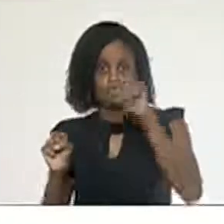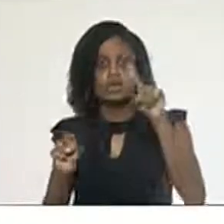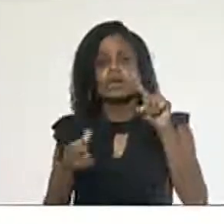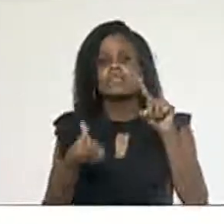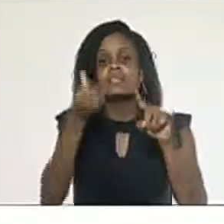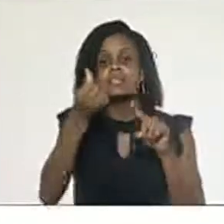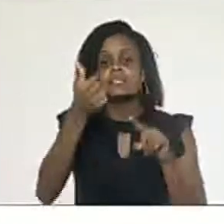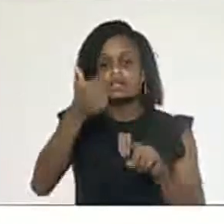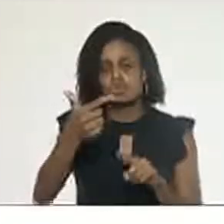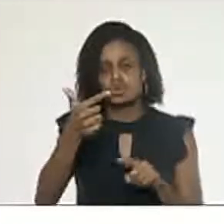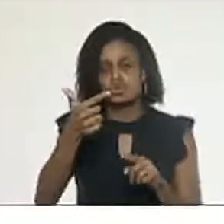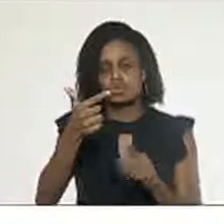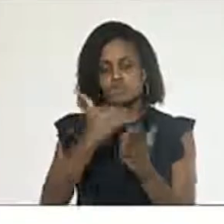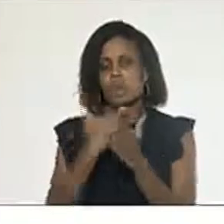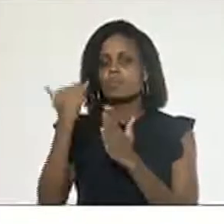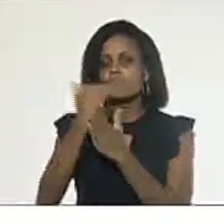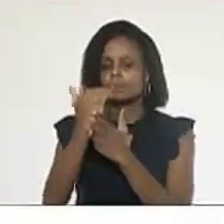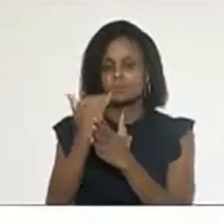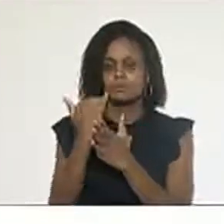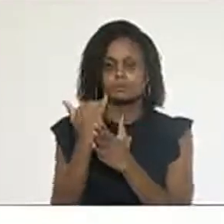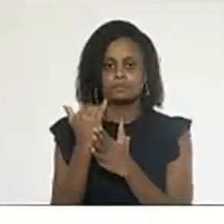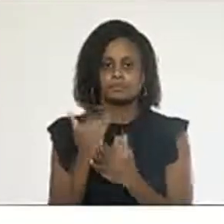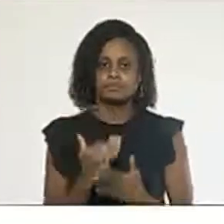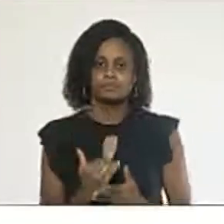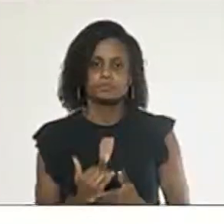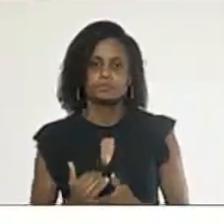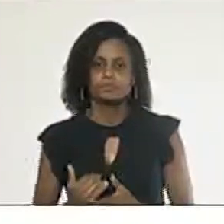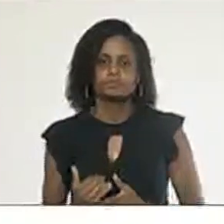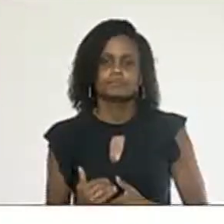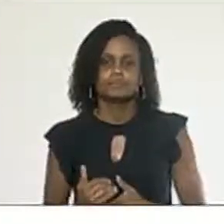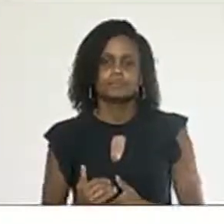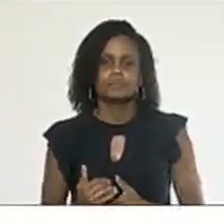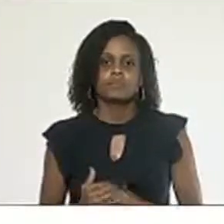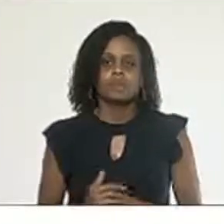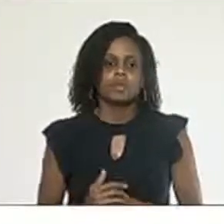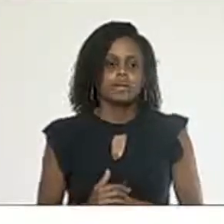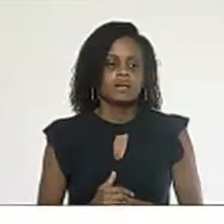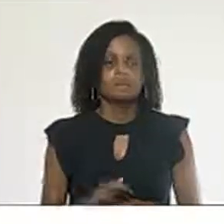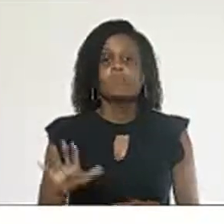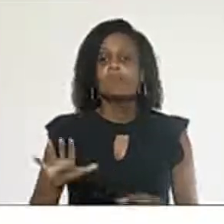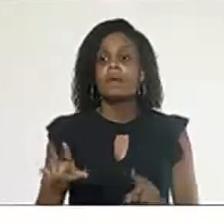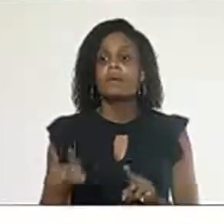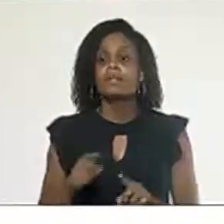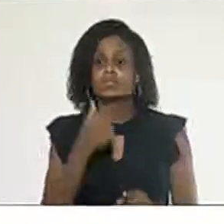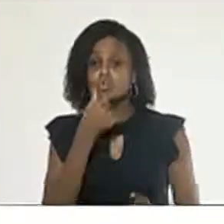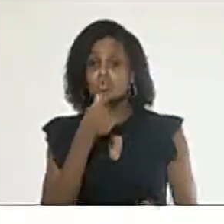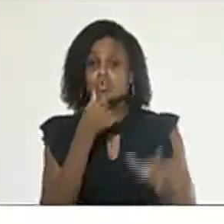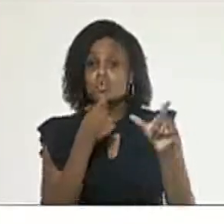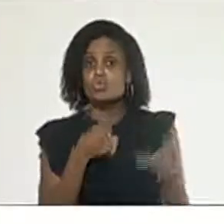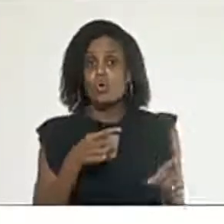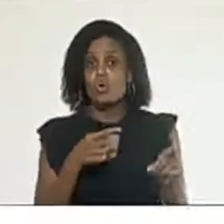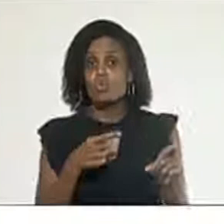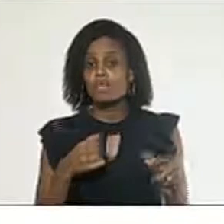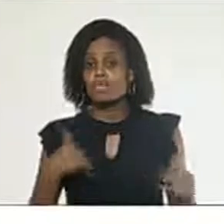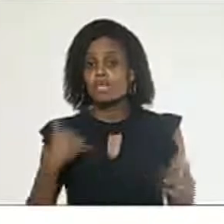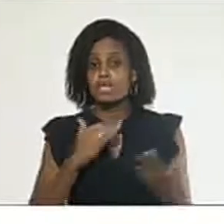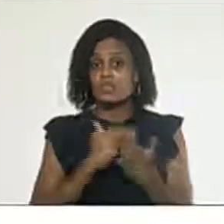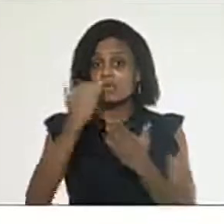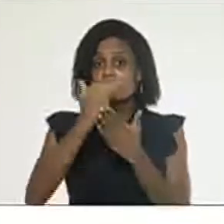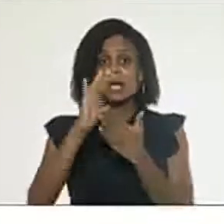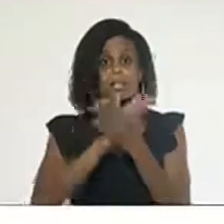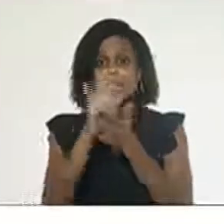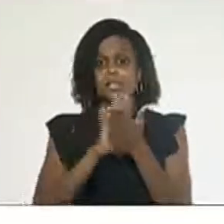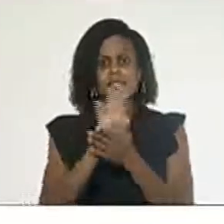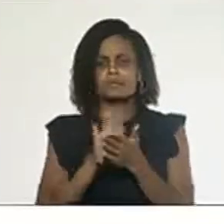62 anos. E não aumenta significativamente a idade mínima para os homens. Isso é